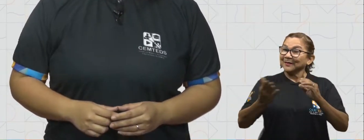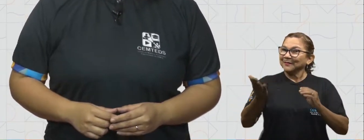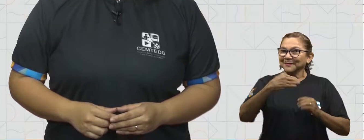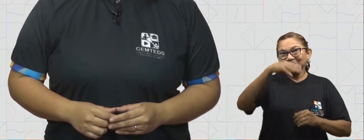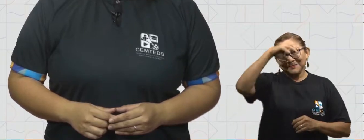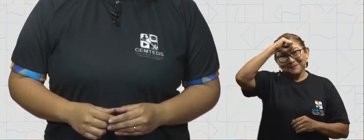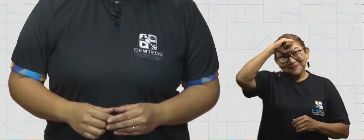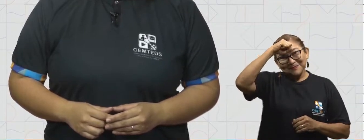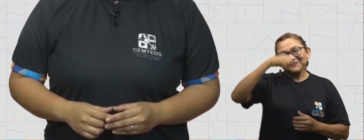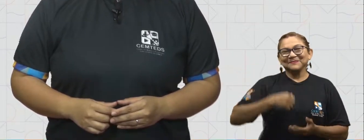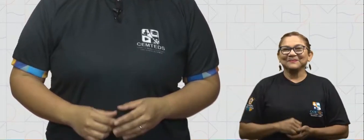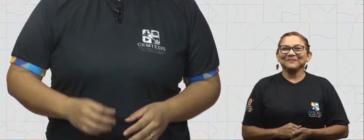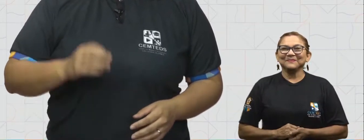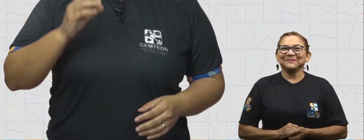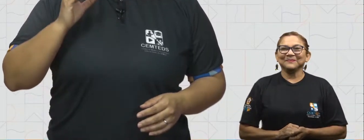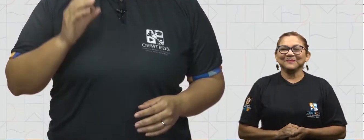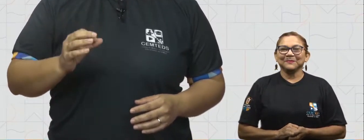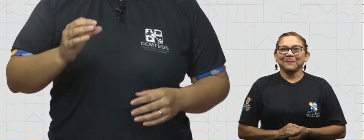de aprender?